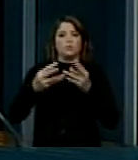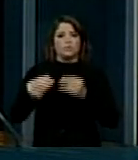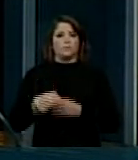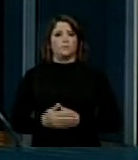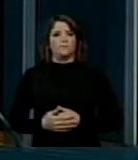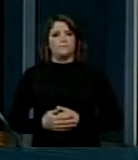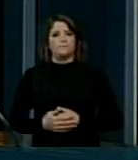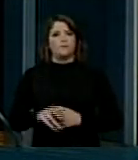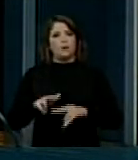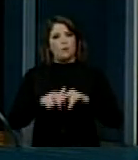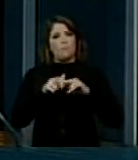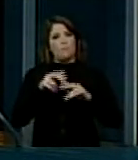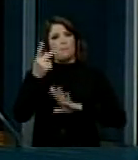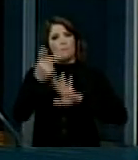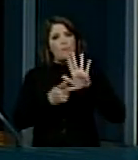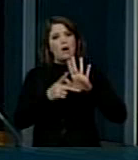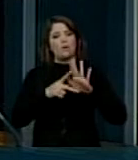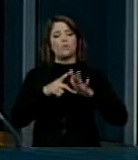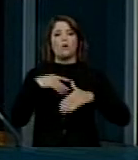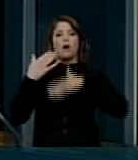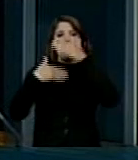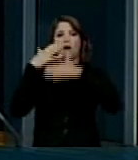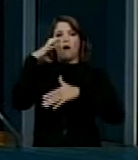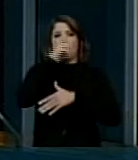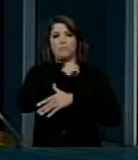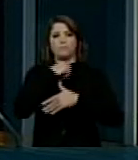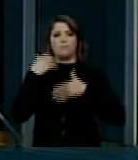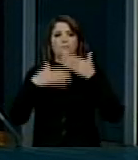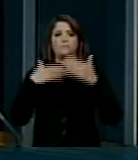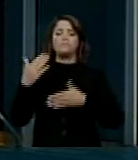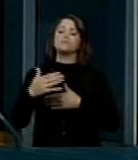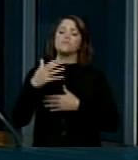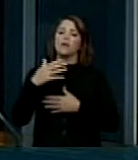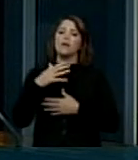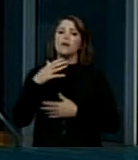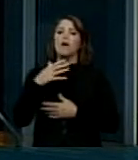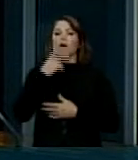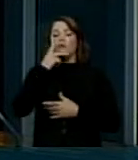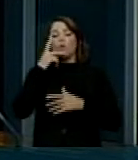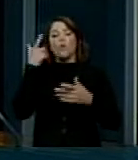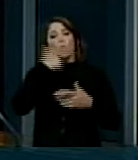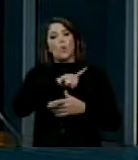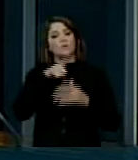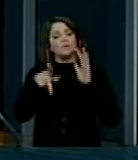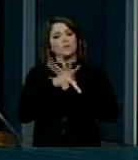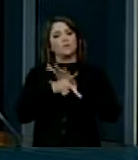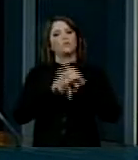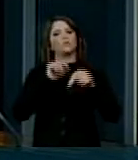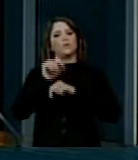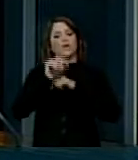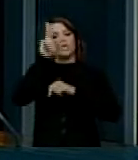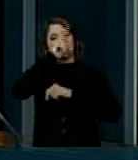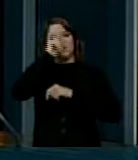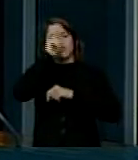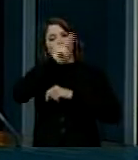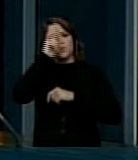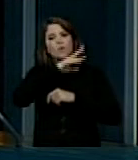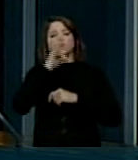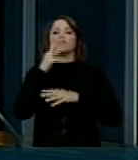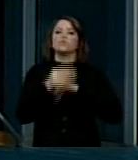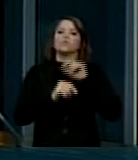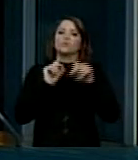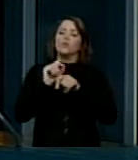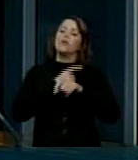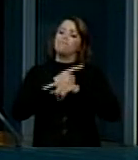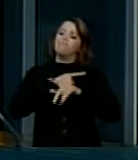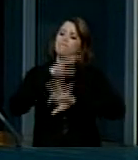presidente. Então, o plano de aceleração do crescimento do Brasil veio para marcar história, de levar a infraestrutura